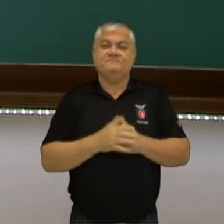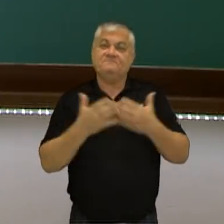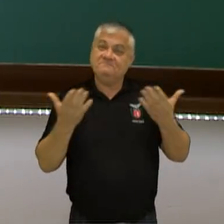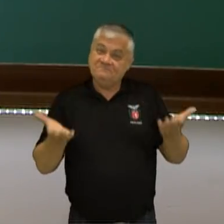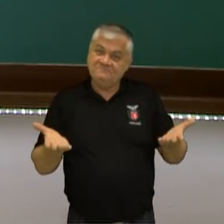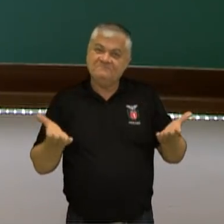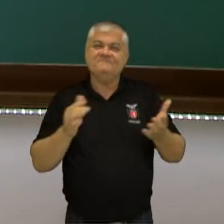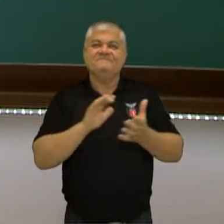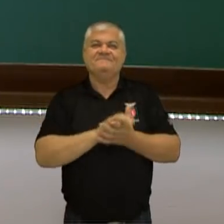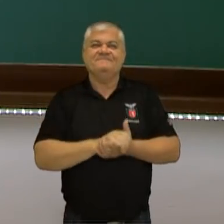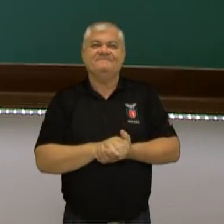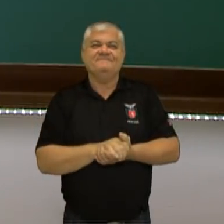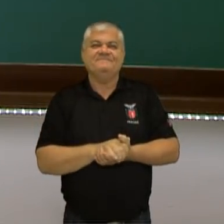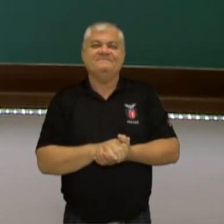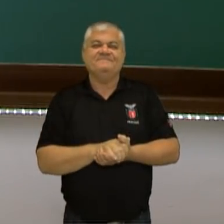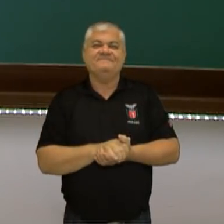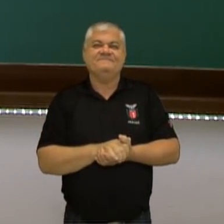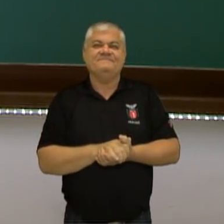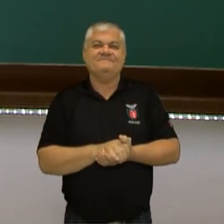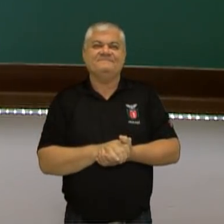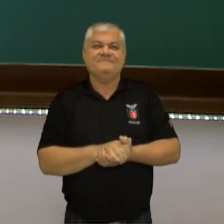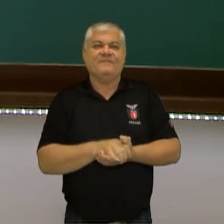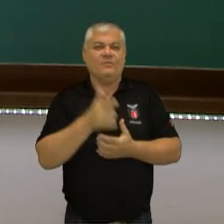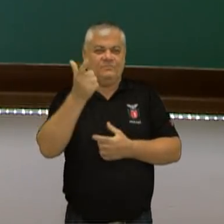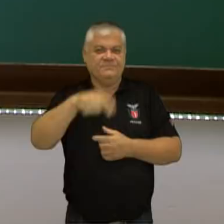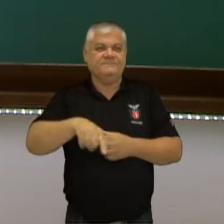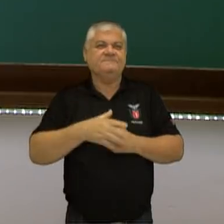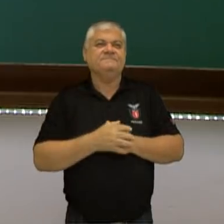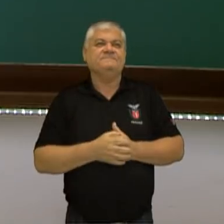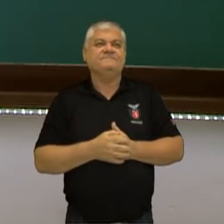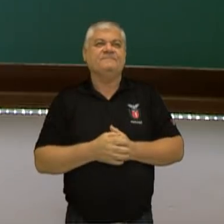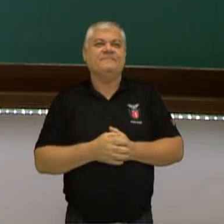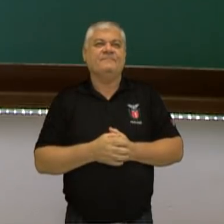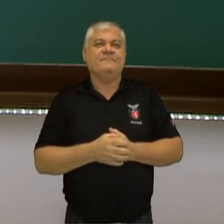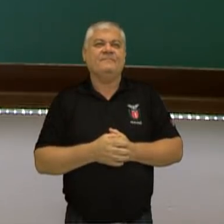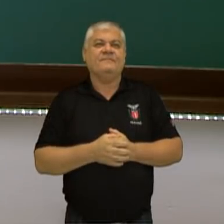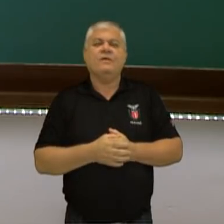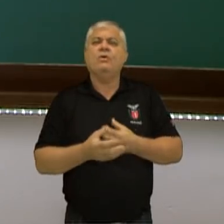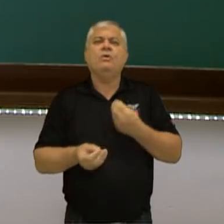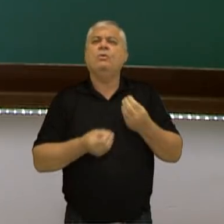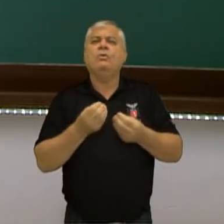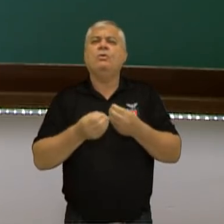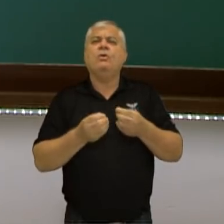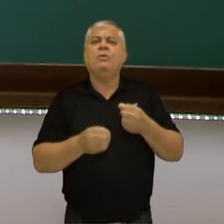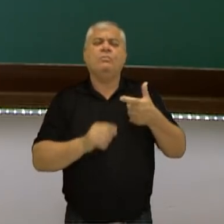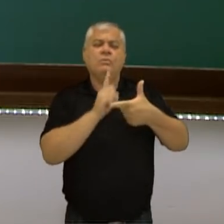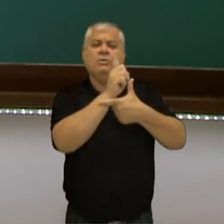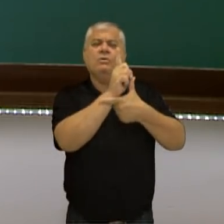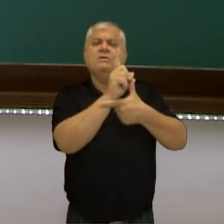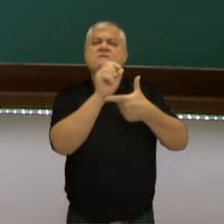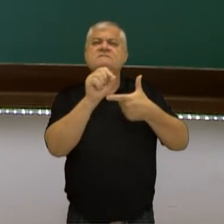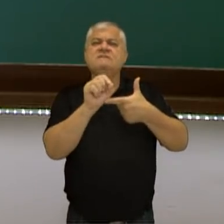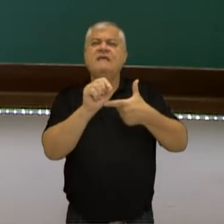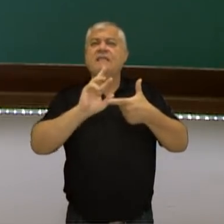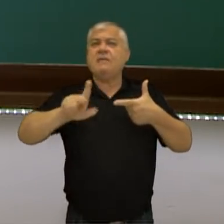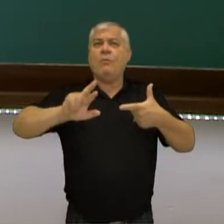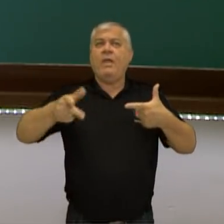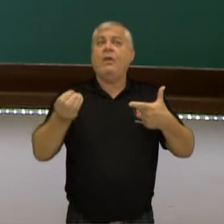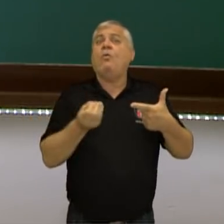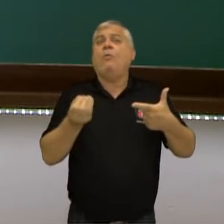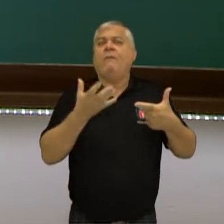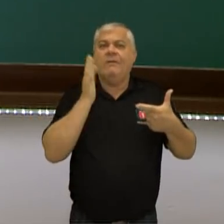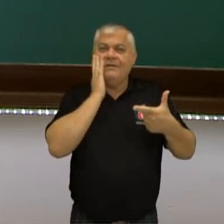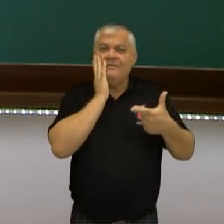dá 77%. Continuando. Como que a gente faz quando o denominador não é 100? E